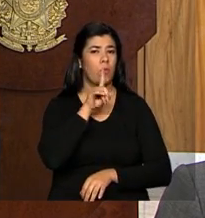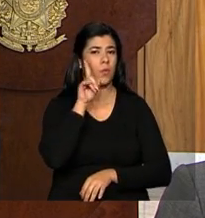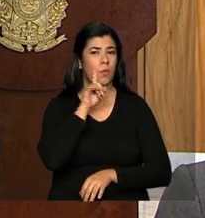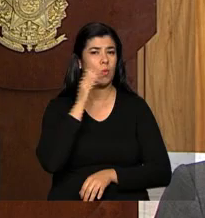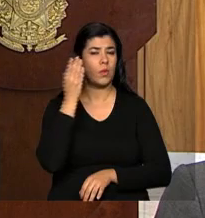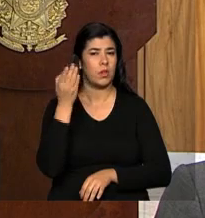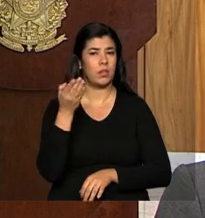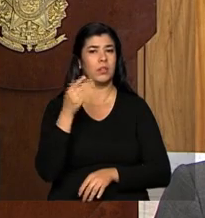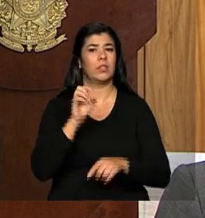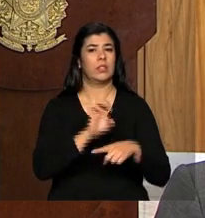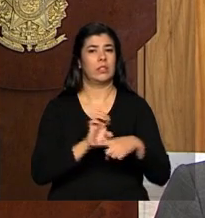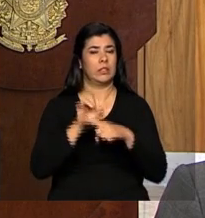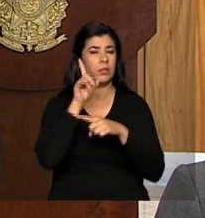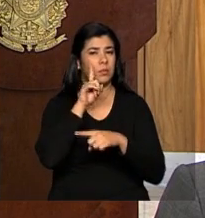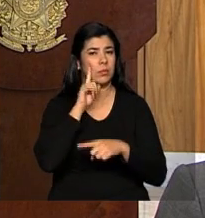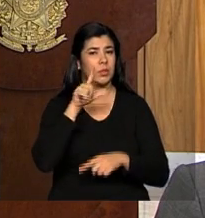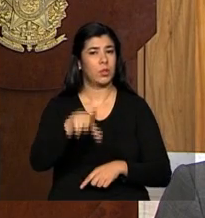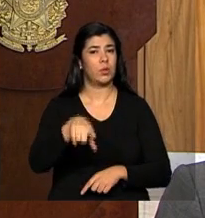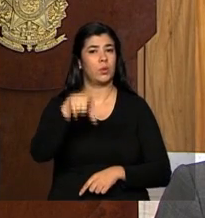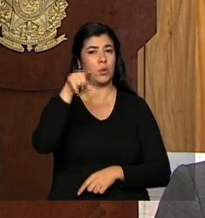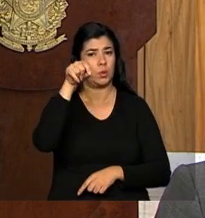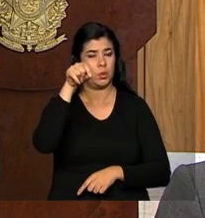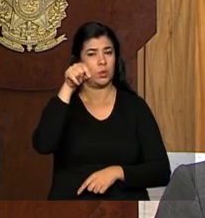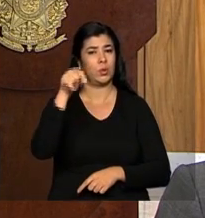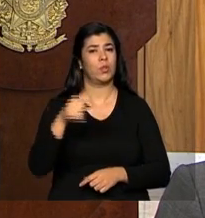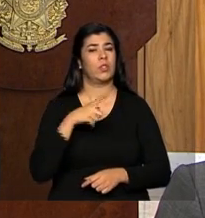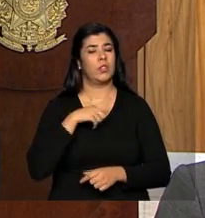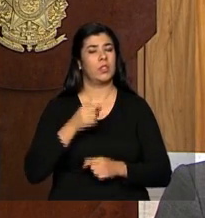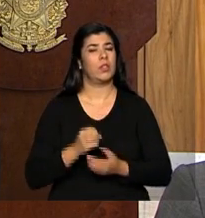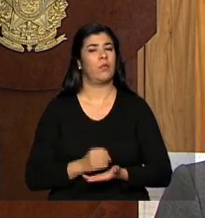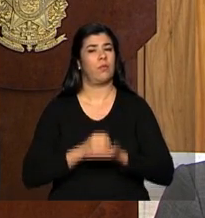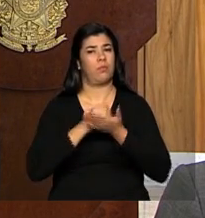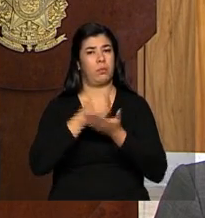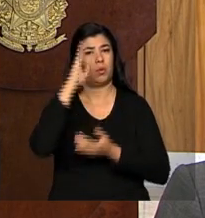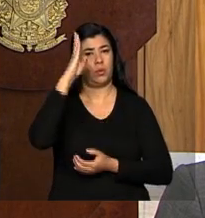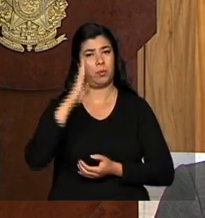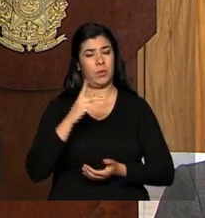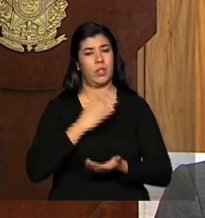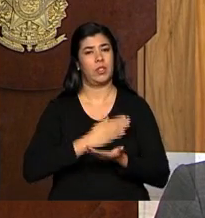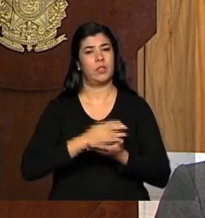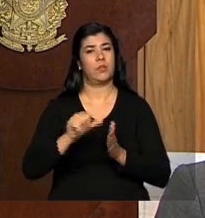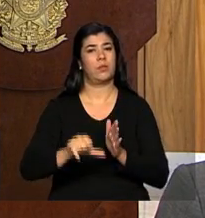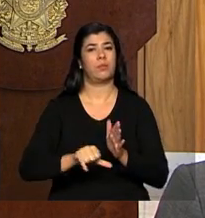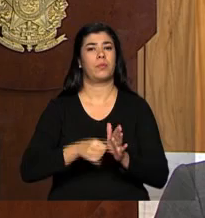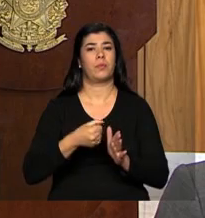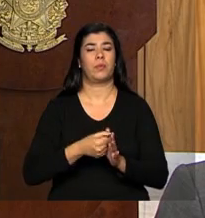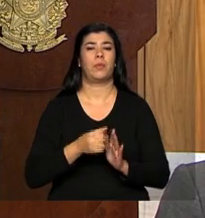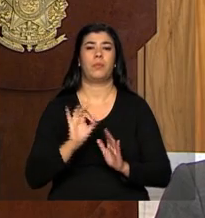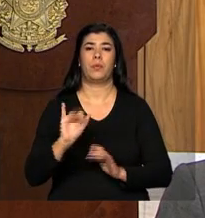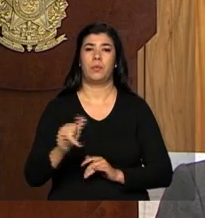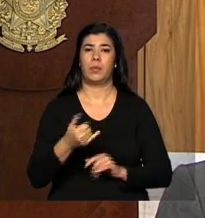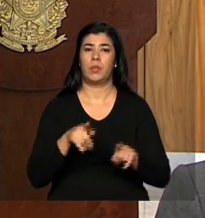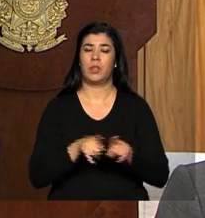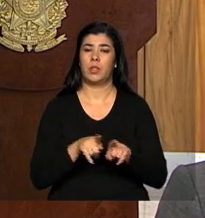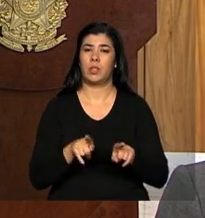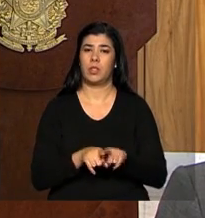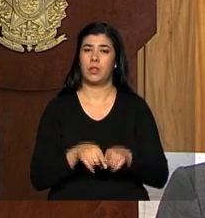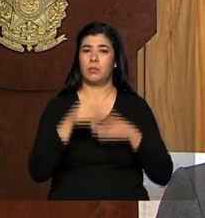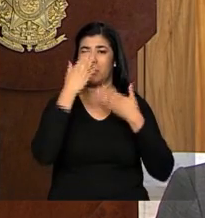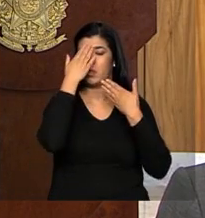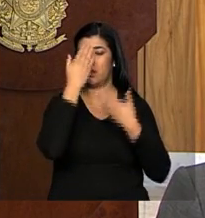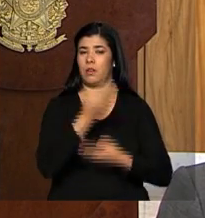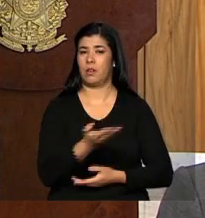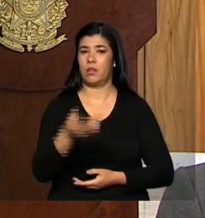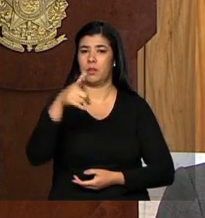Americanos, escolha que contou com o apoio do Brasil desde a primeira hora. Quero, por fim, agradecer uma